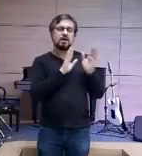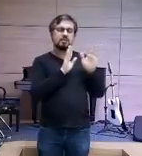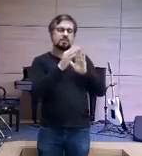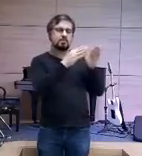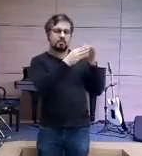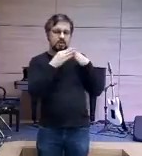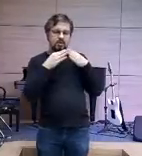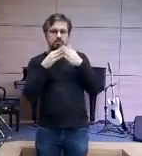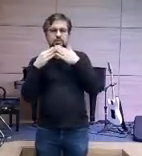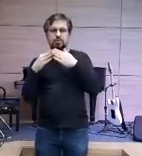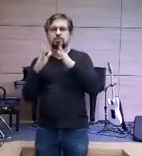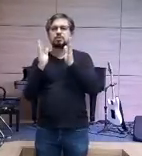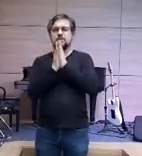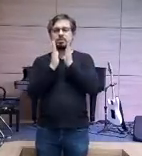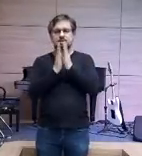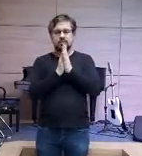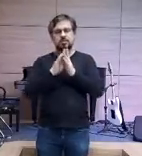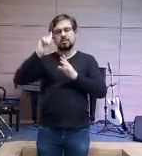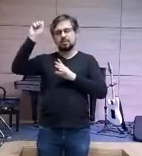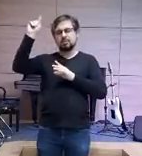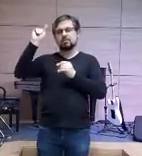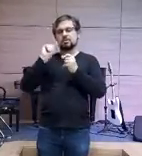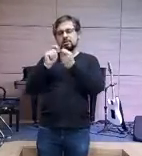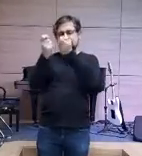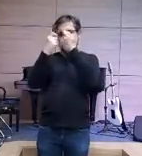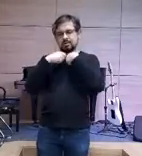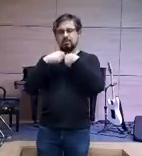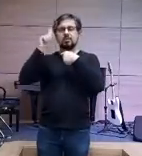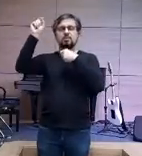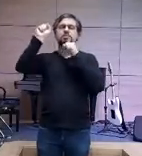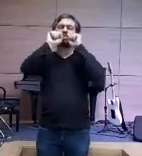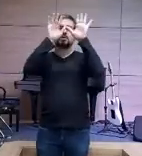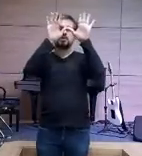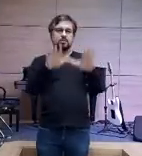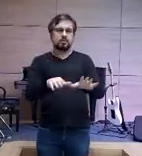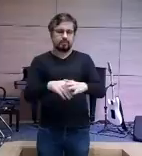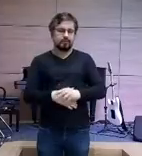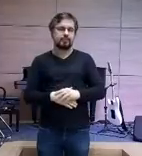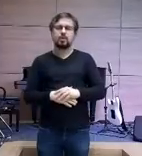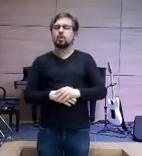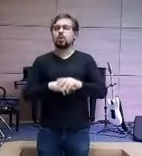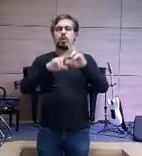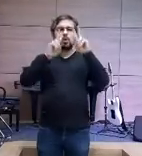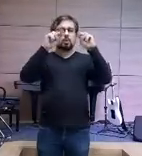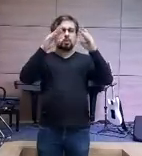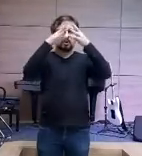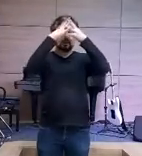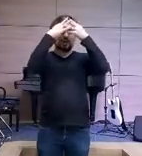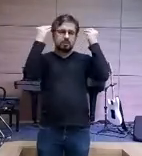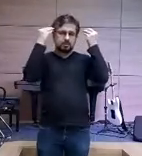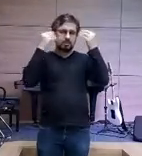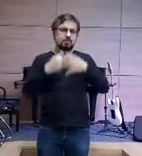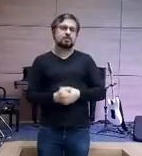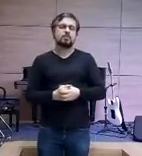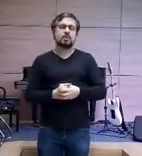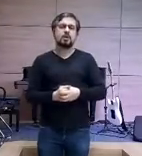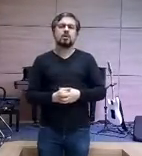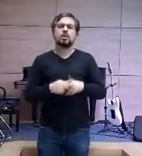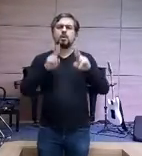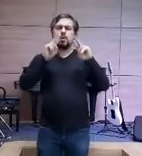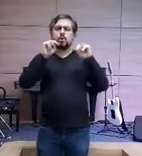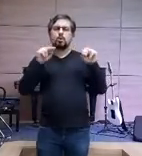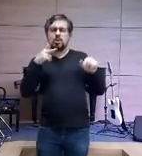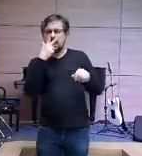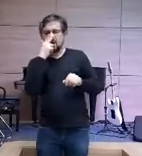Deus te deu é Deus que abençoou eu nunca se esqueça disso nunca olha para